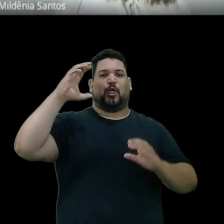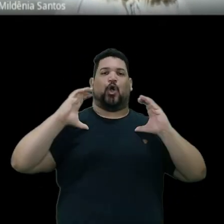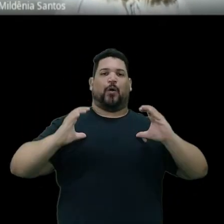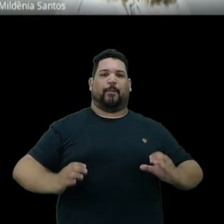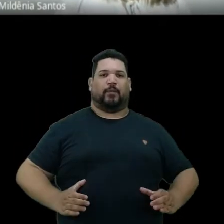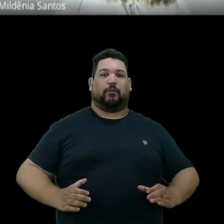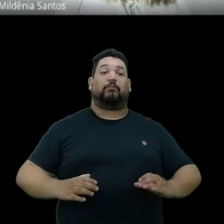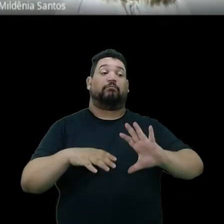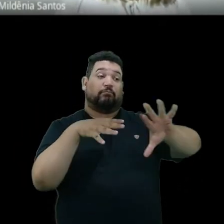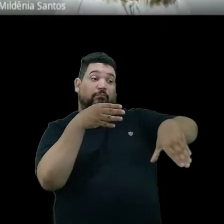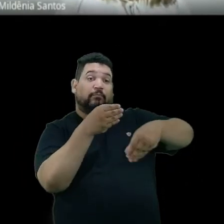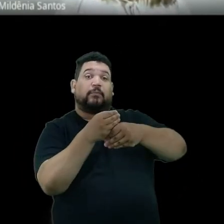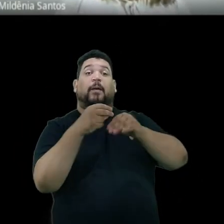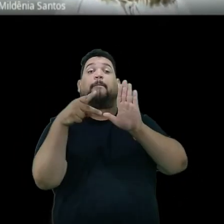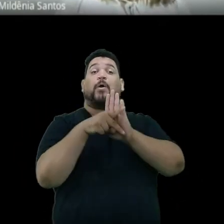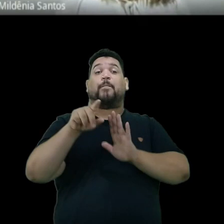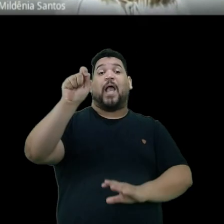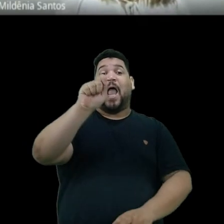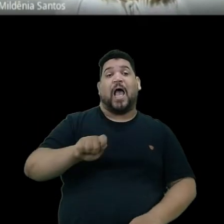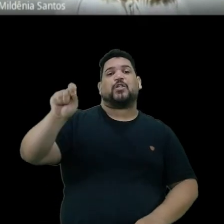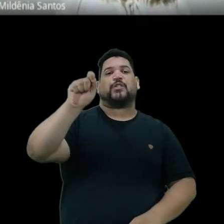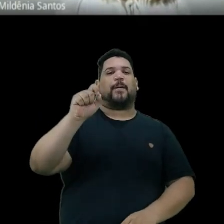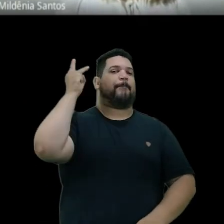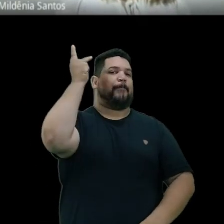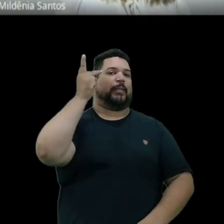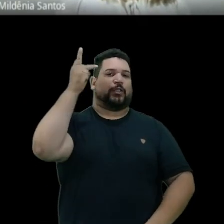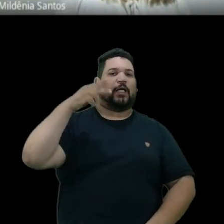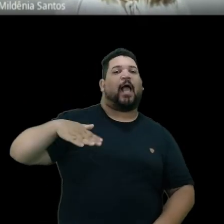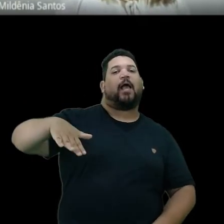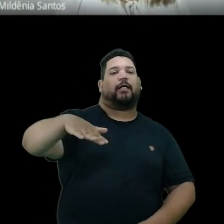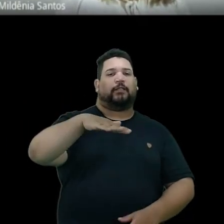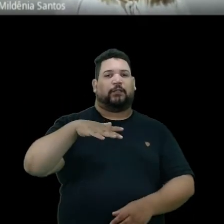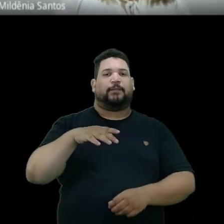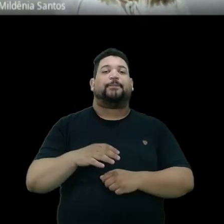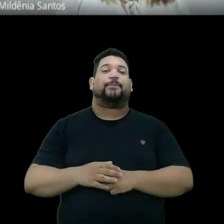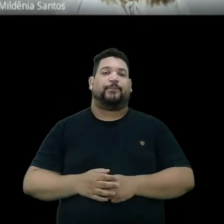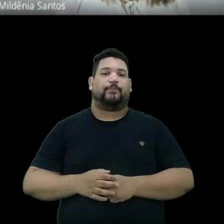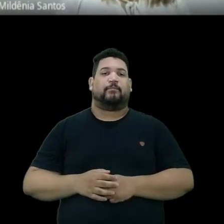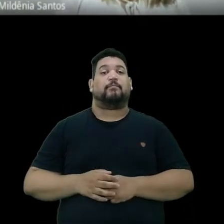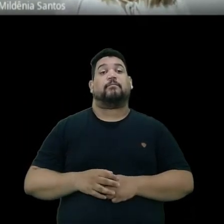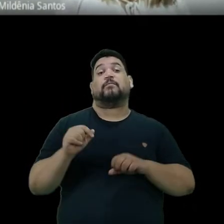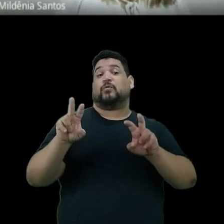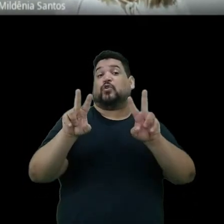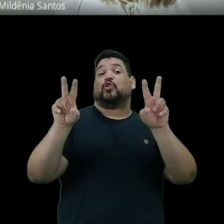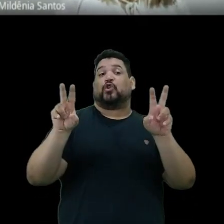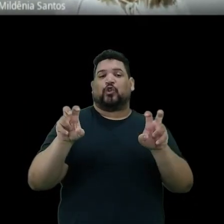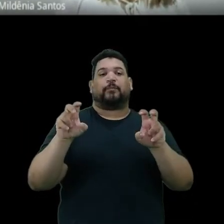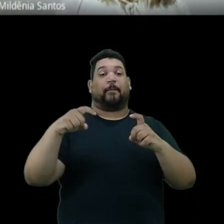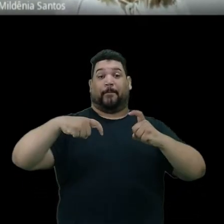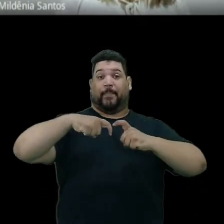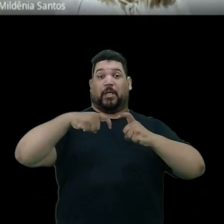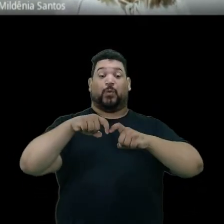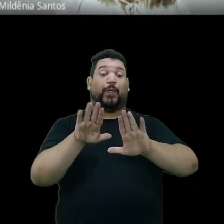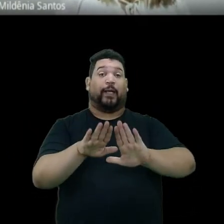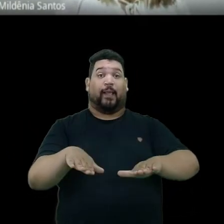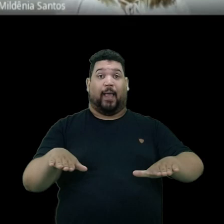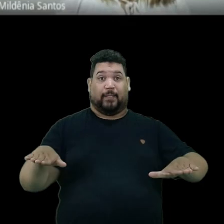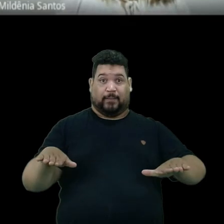Associação de Psiquiatria. E falando no pediatra, existe